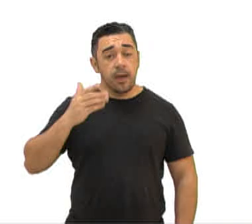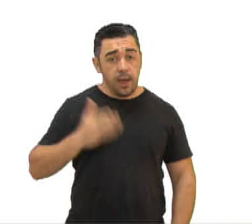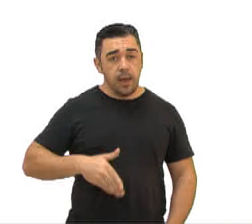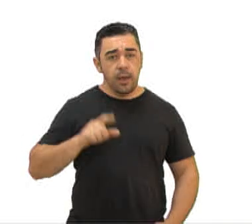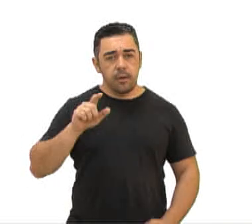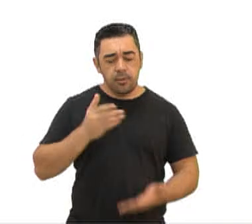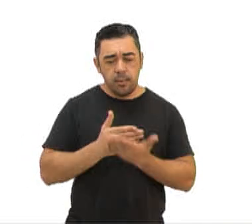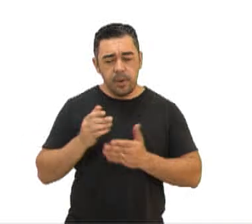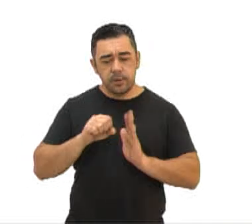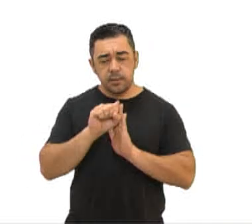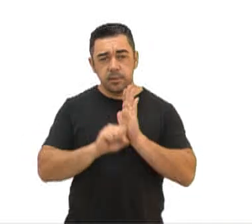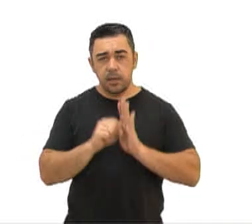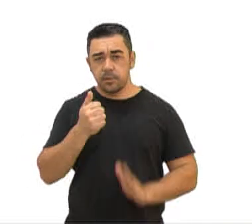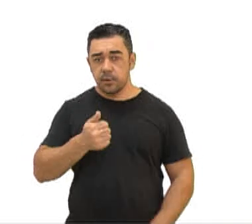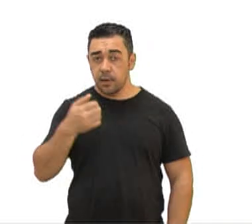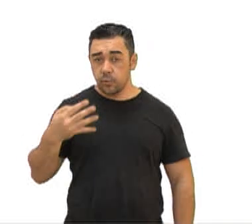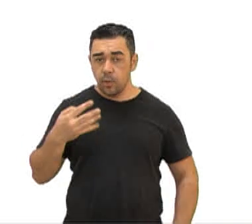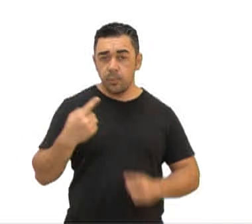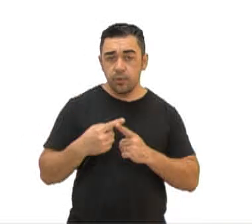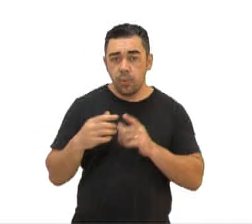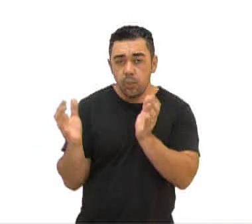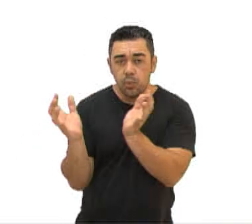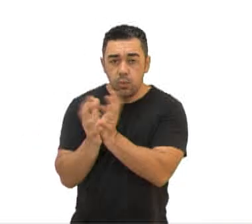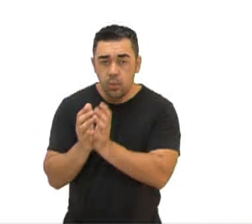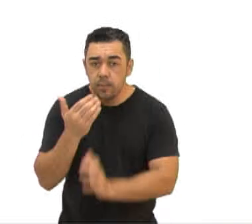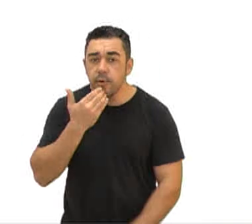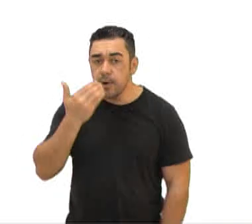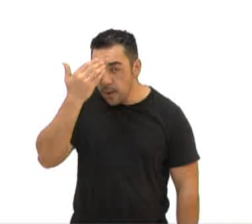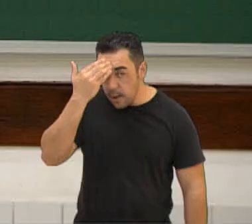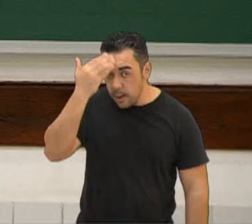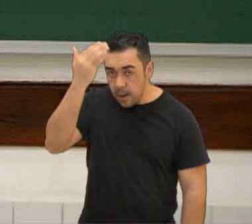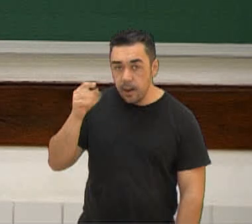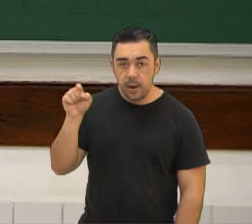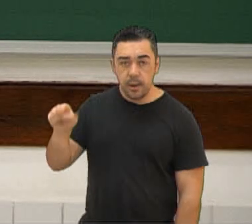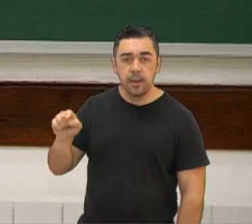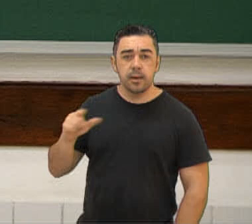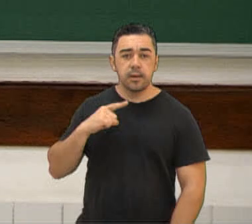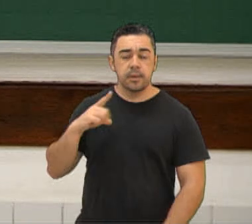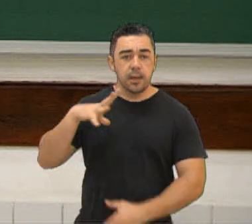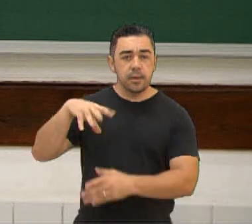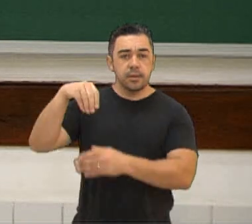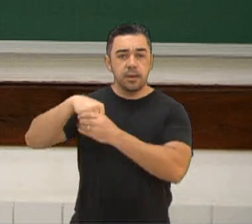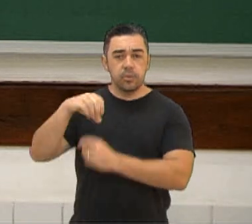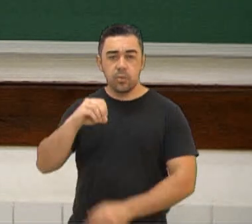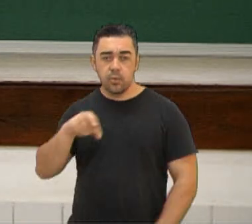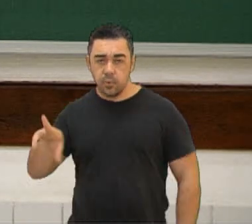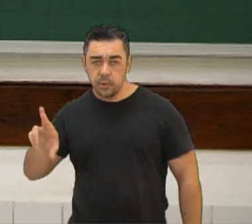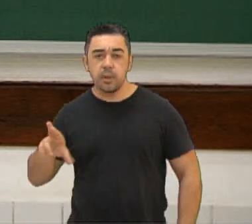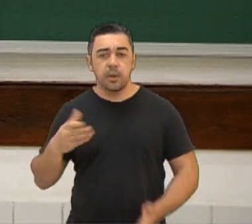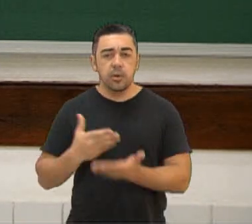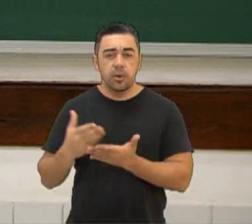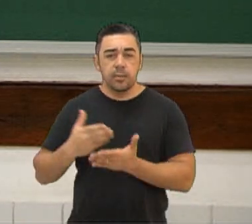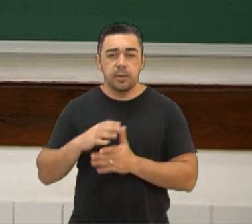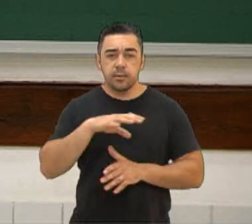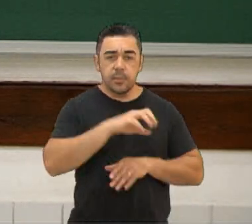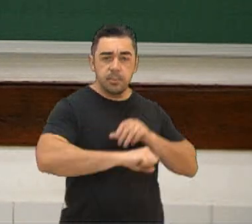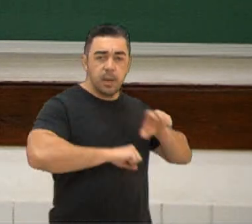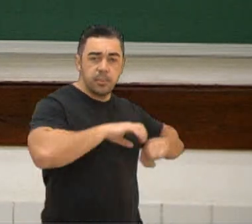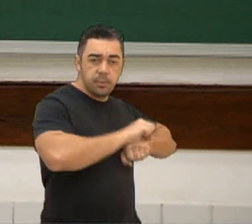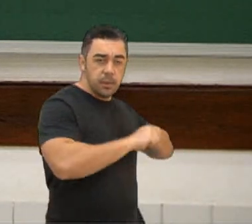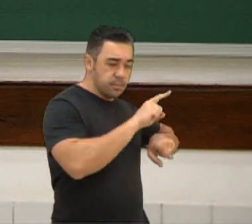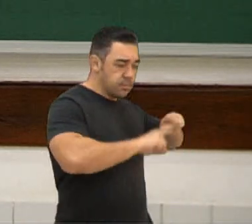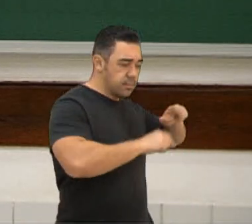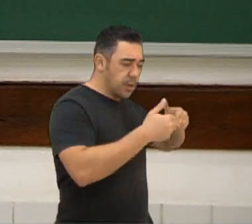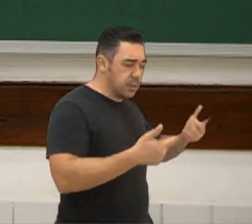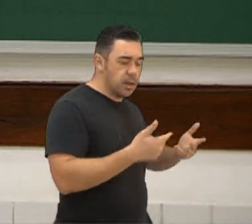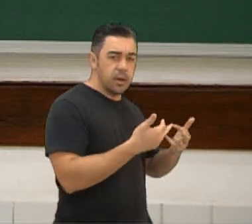Por quê? Os árabes que estão ali no Oriente, eles vão começar a pegar produtos, esses artigos